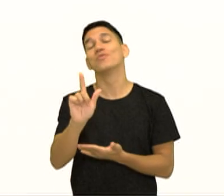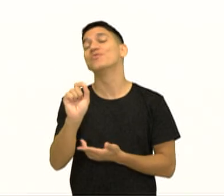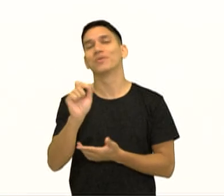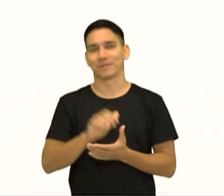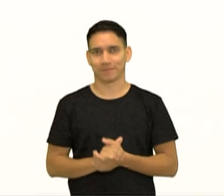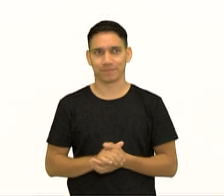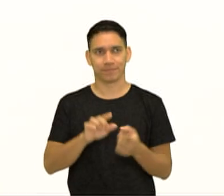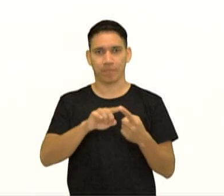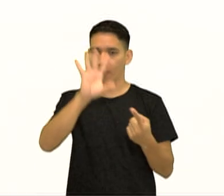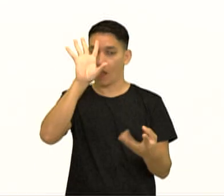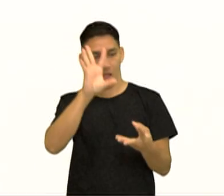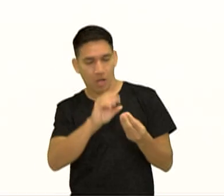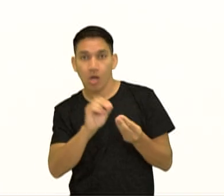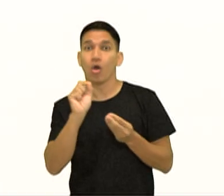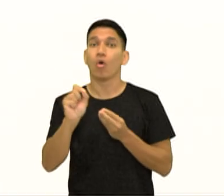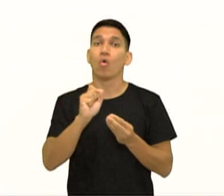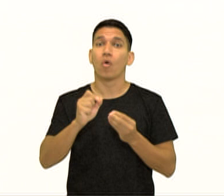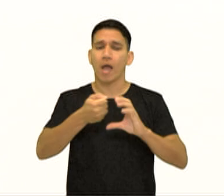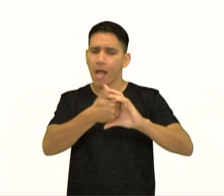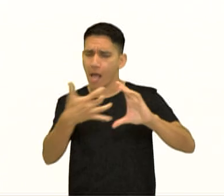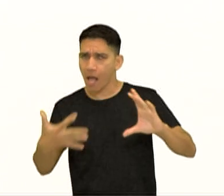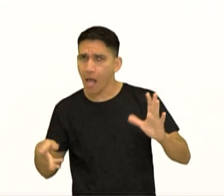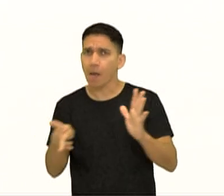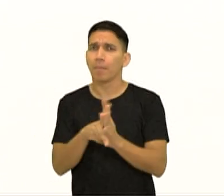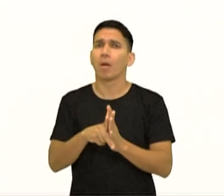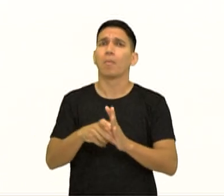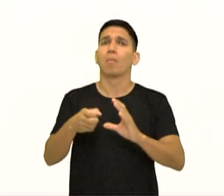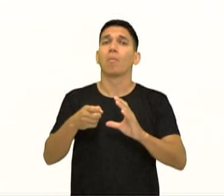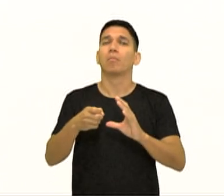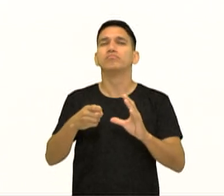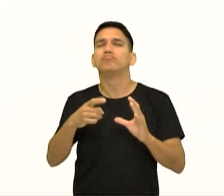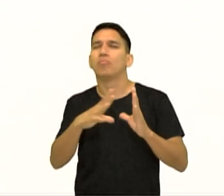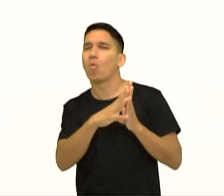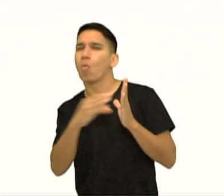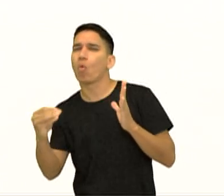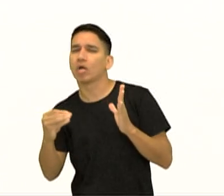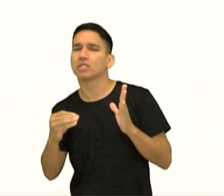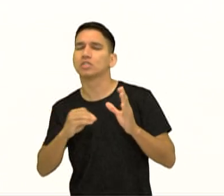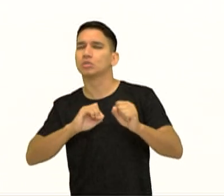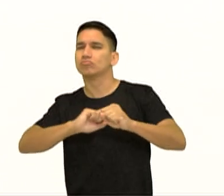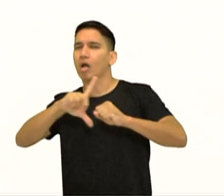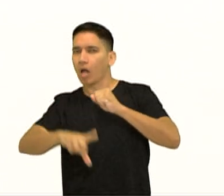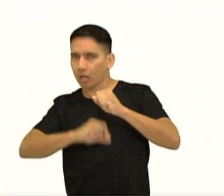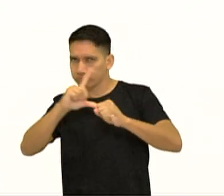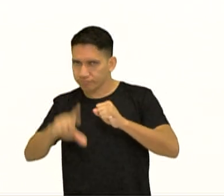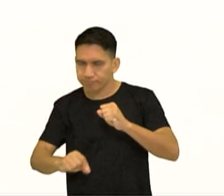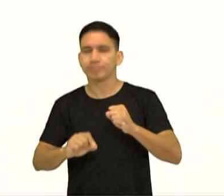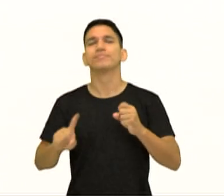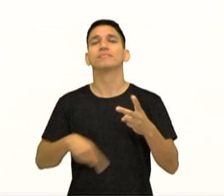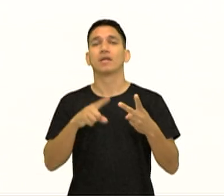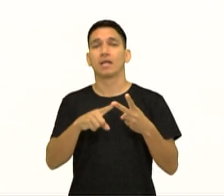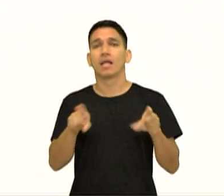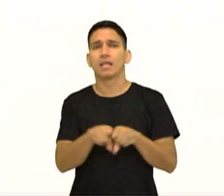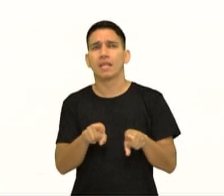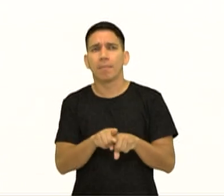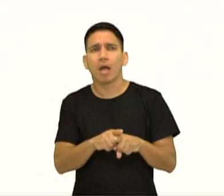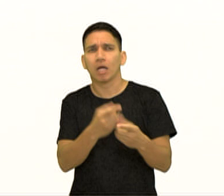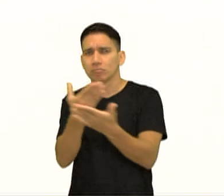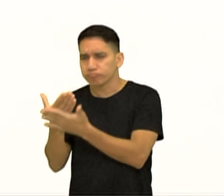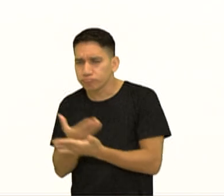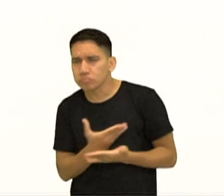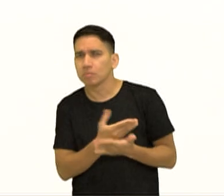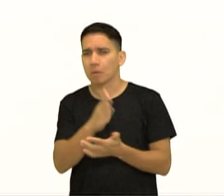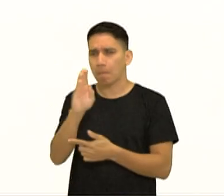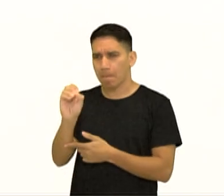as características do modelo atômico de Rutherford e Bohr, conhecer os postulados de Bohr e praticar o conhecimento por meio de